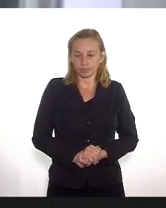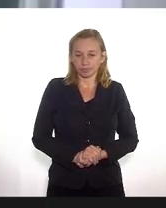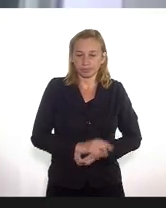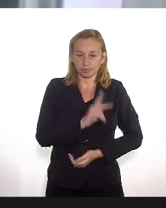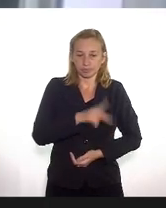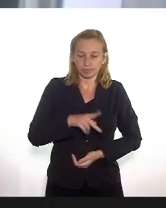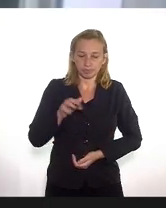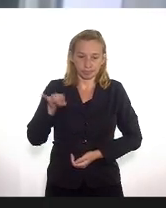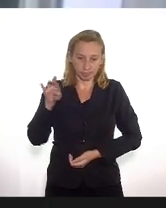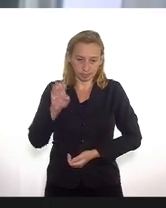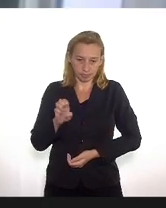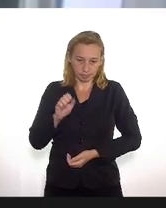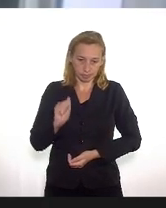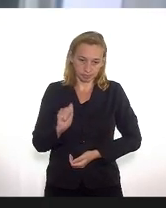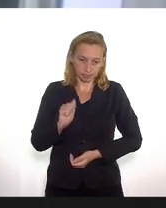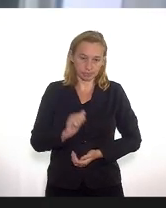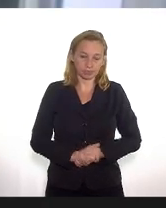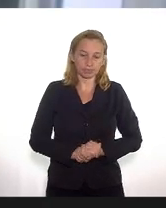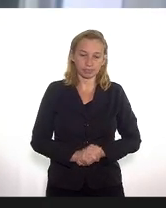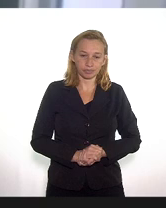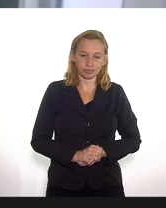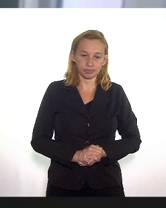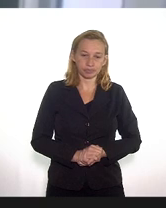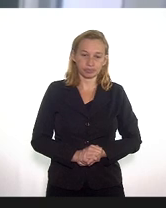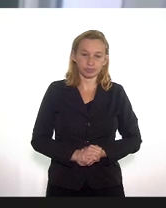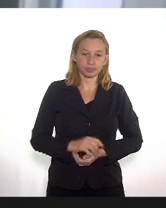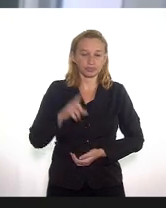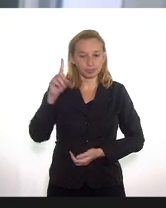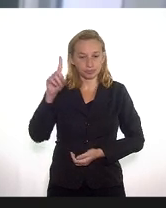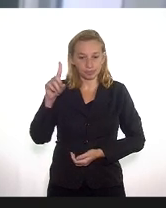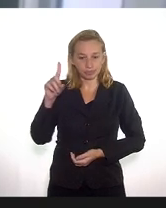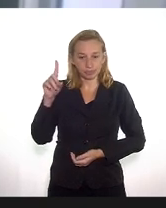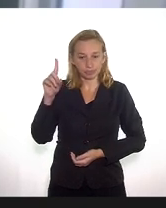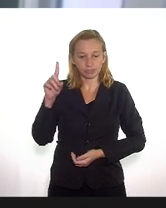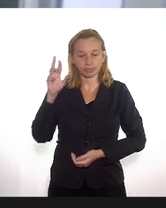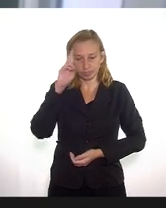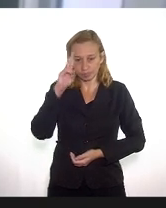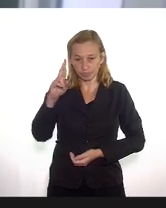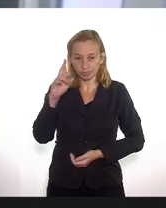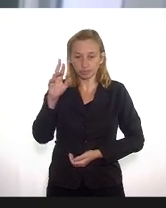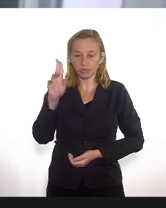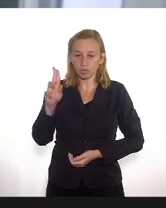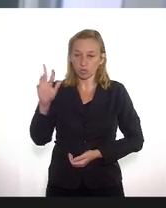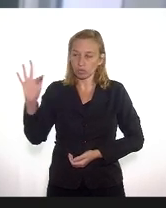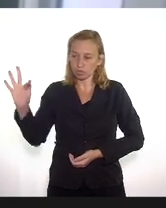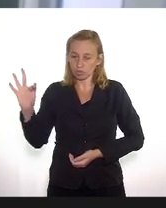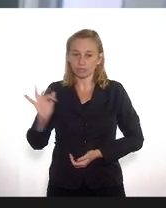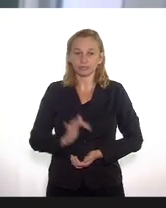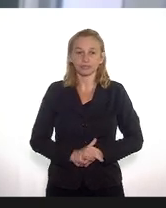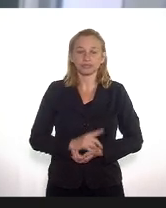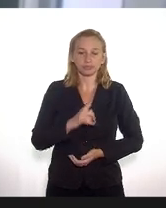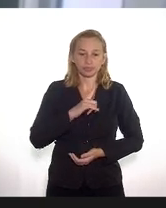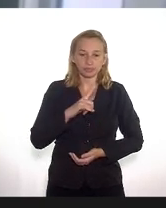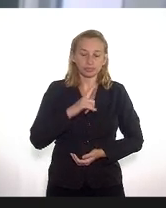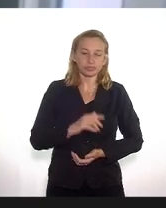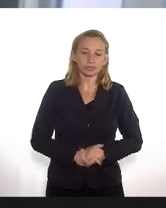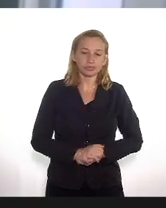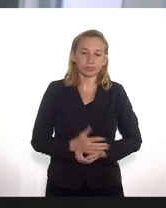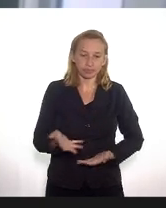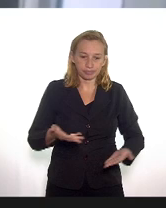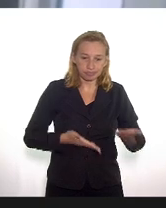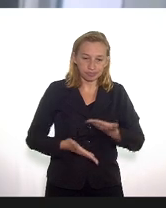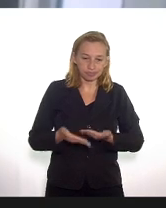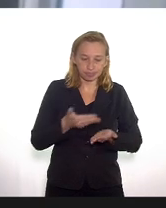Professora Alexandra Anastácio, pró-reitora de graduação da UF, lembrando que a UF tem, como sabemos, uma participação